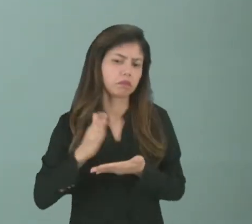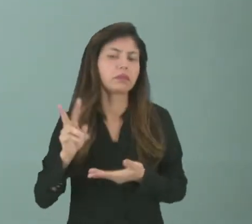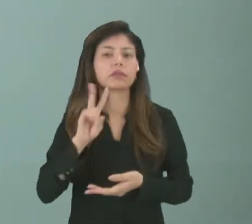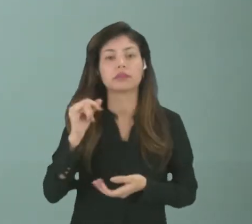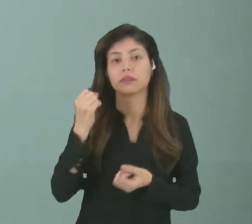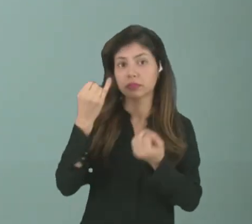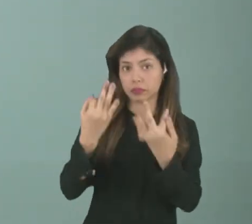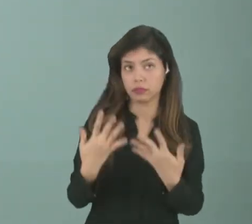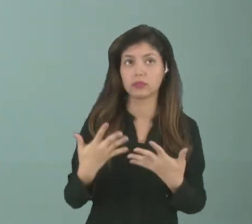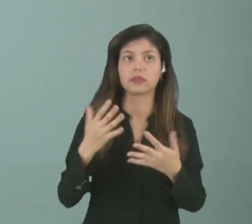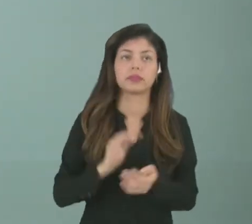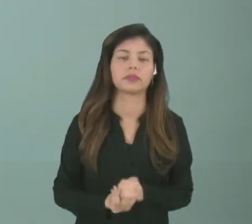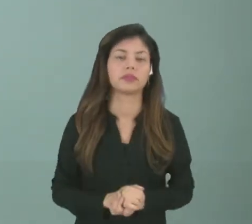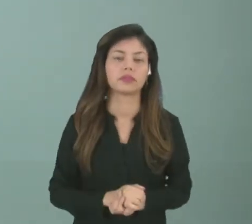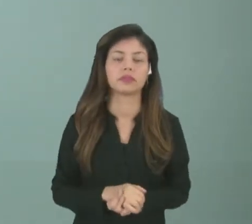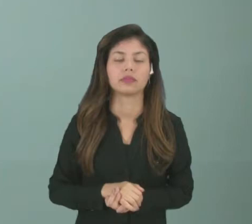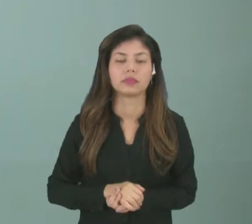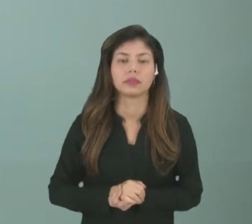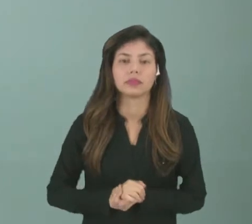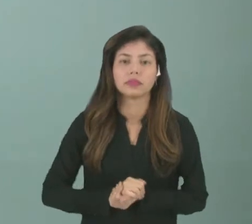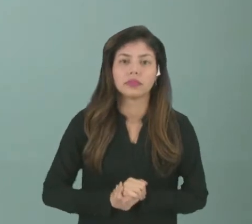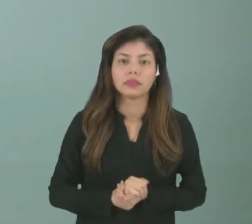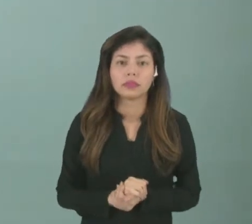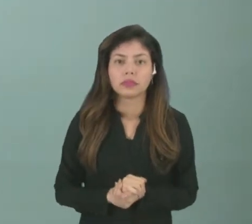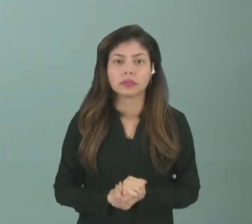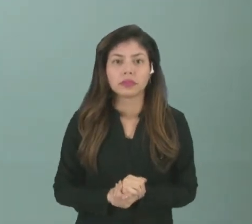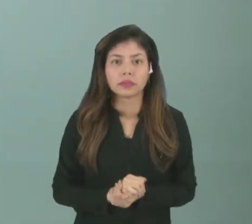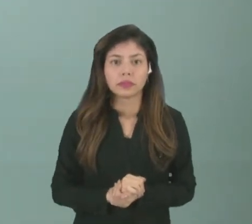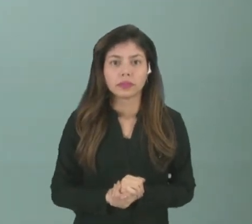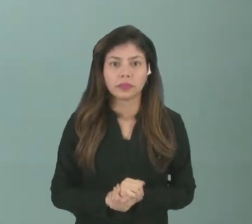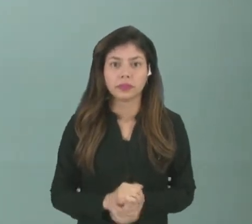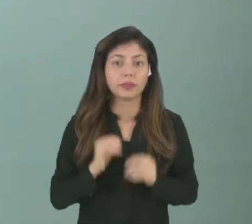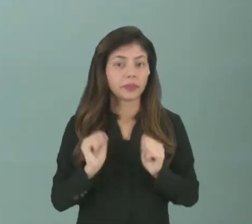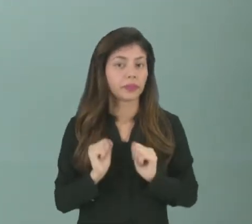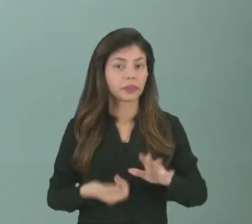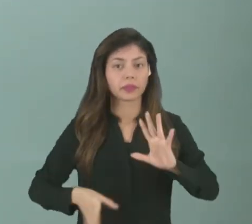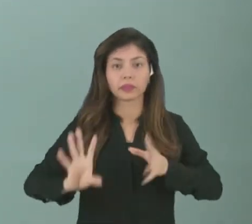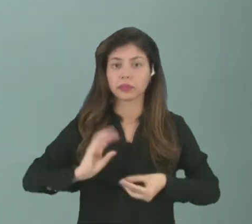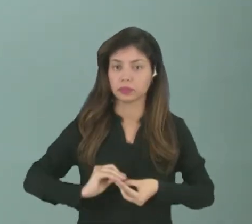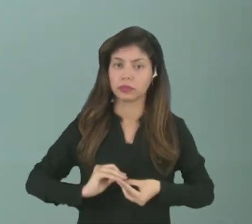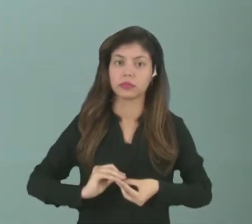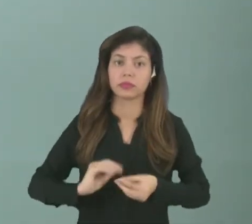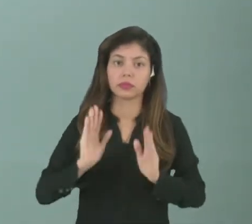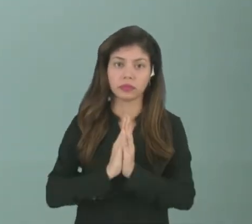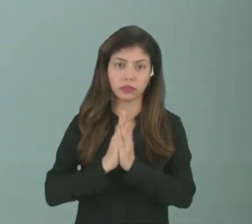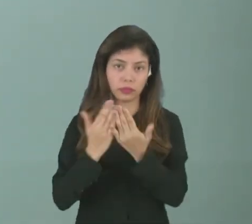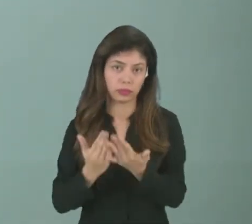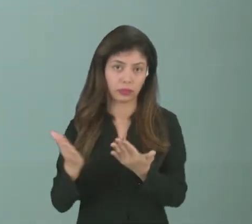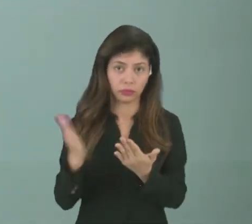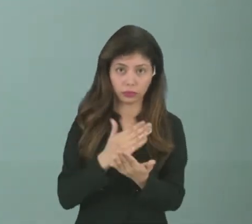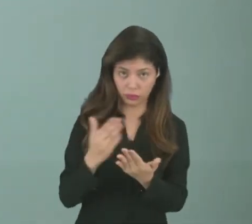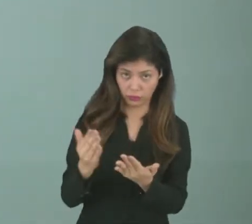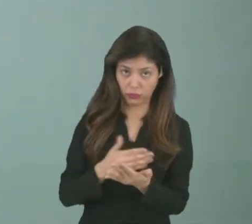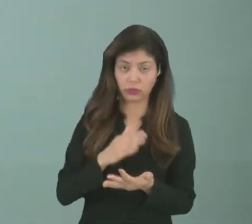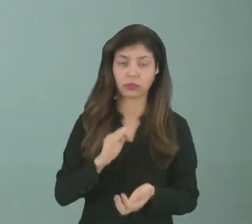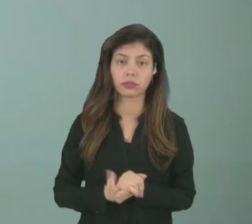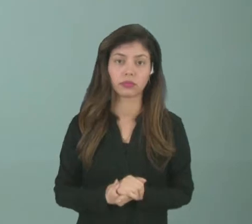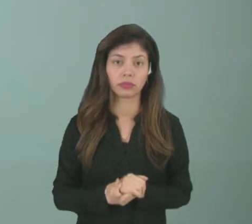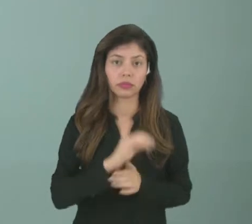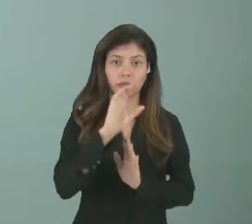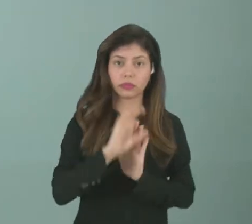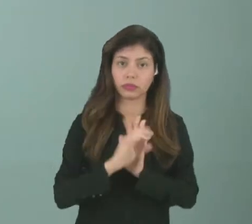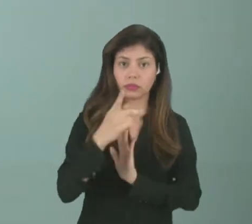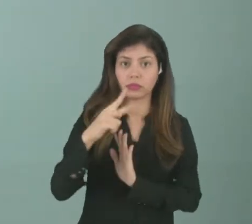adquirir, passa a ter mais prática. Então, eu posso fazer o resumo de um livro, eu posso fazer o resumo de um